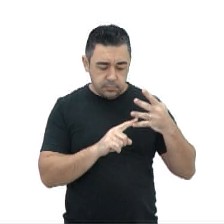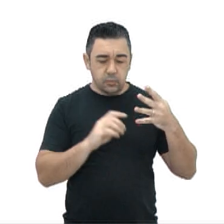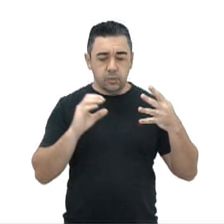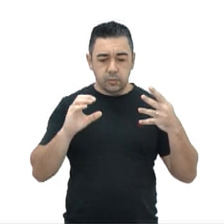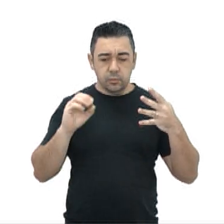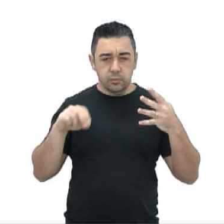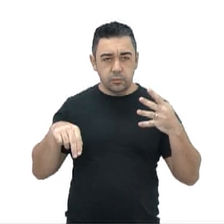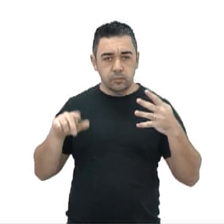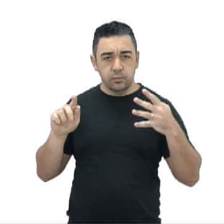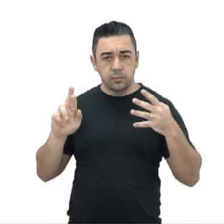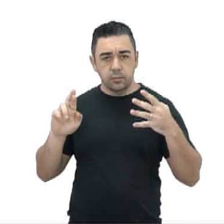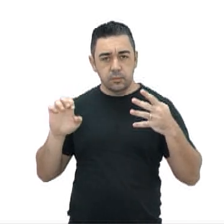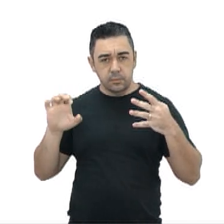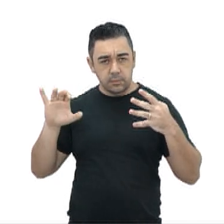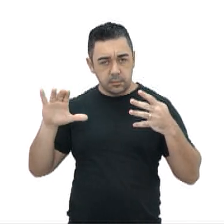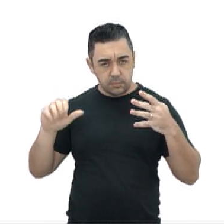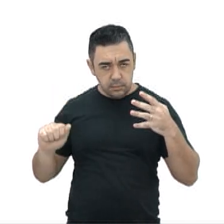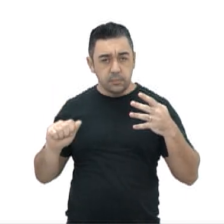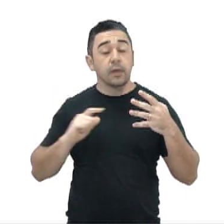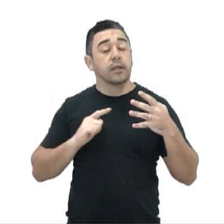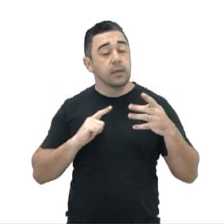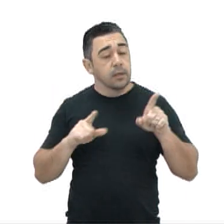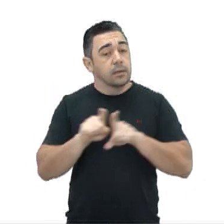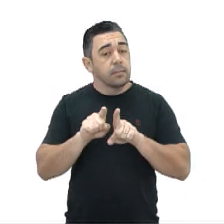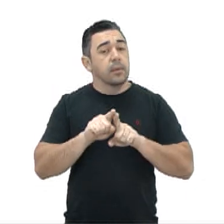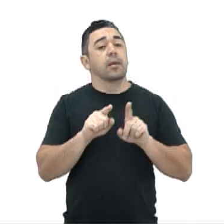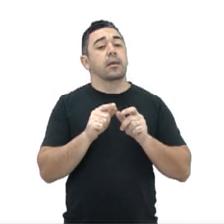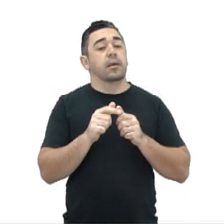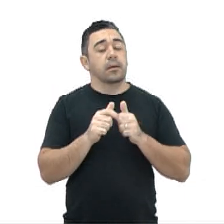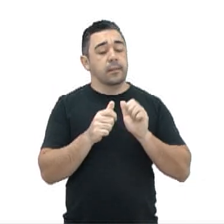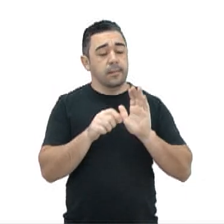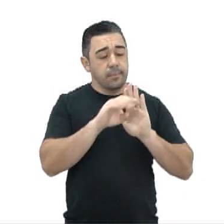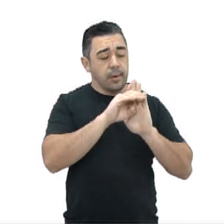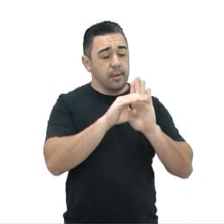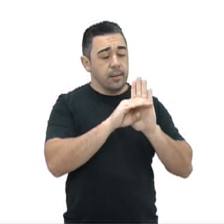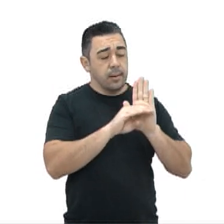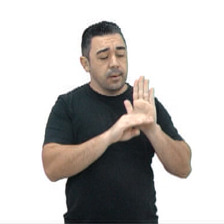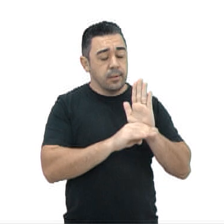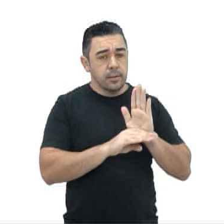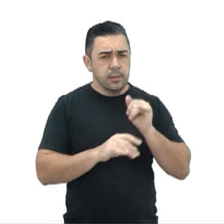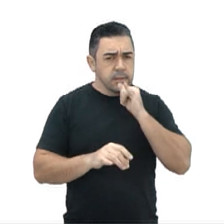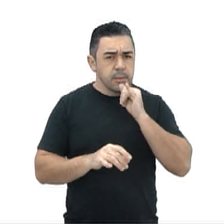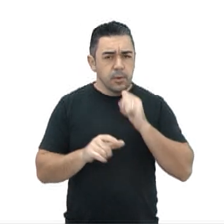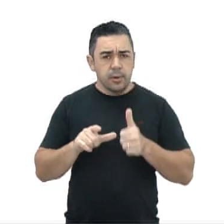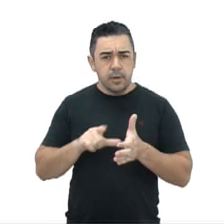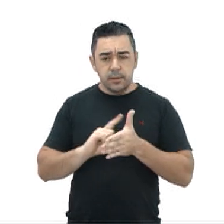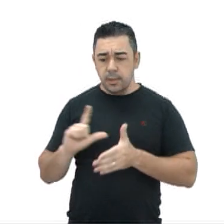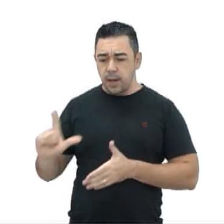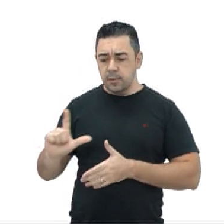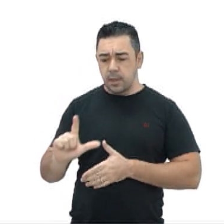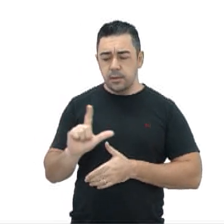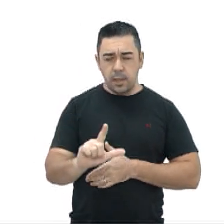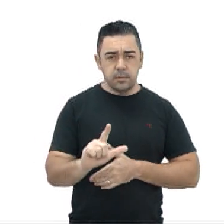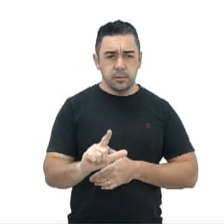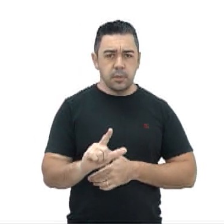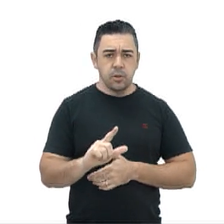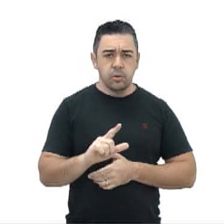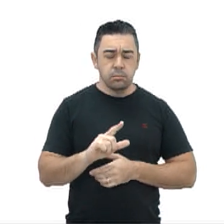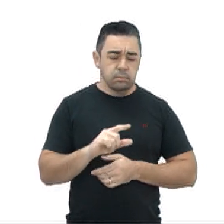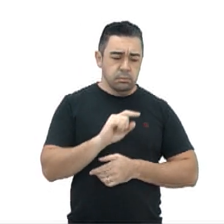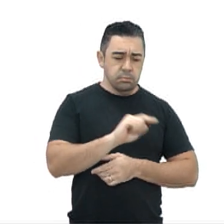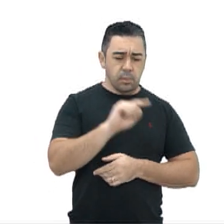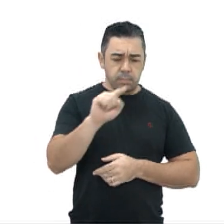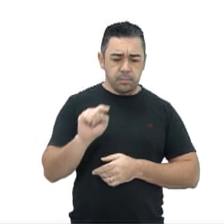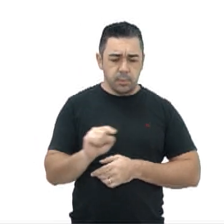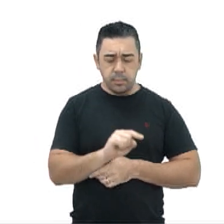Que existe uma ordem. Com a primeira exceção, que é o lado, lado, lado, que a gente sabe que todos os lados